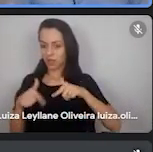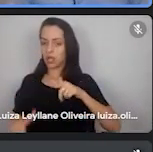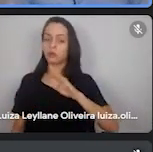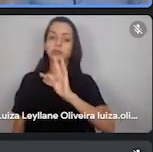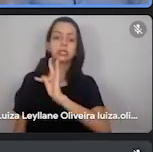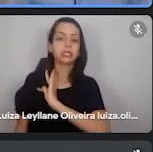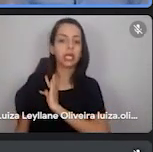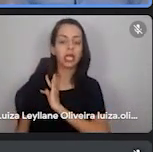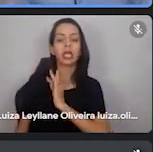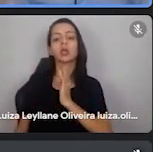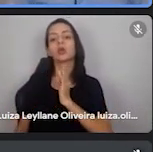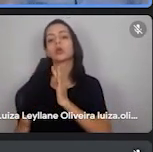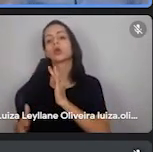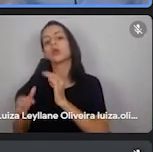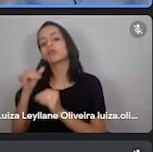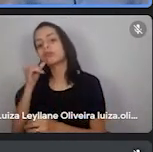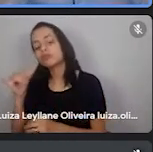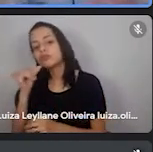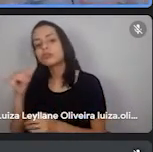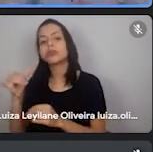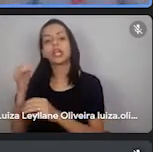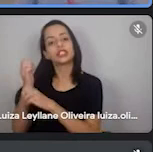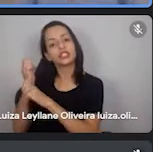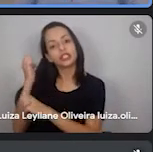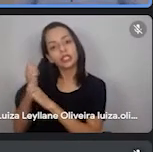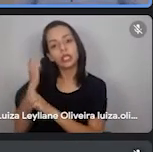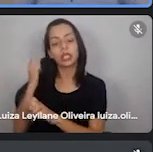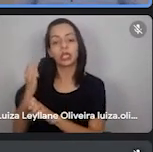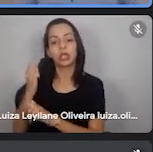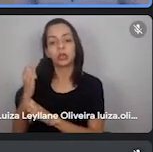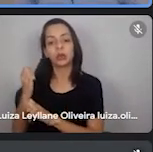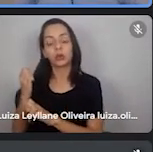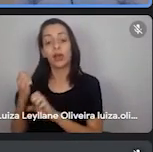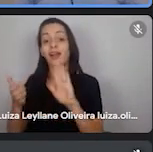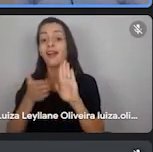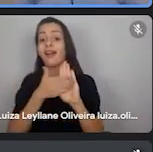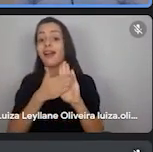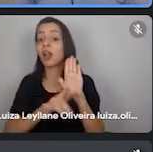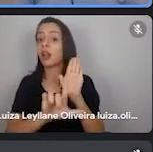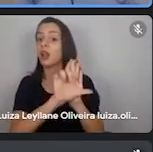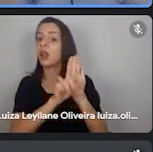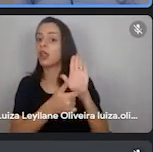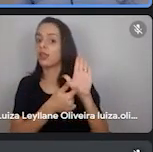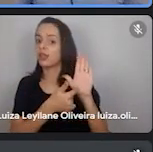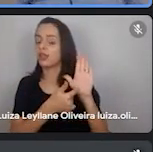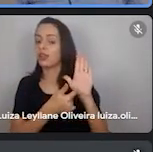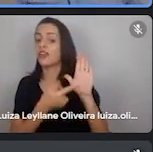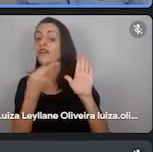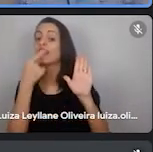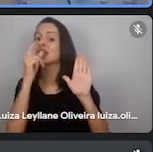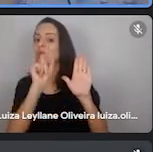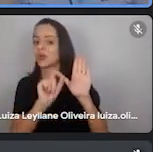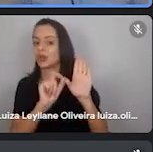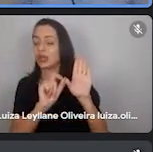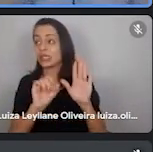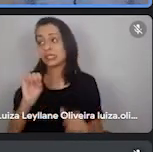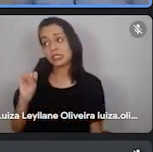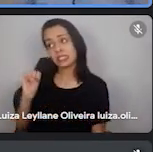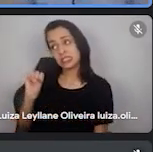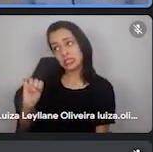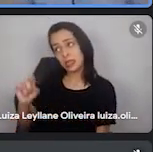engenheiro, você está protegido legalmente em